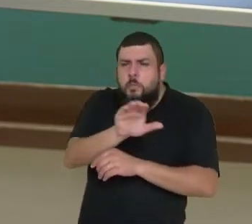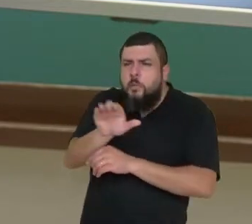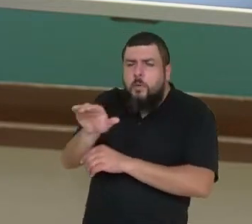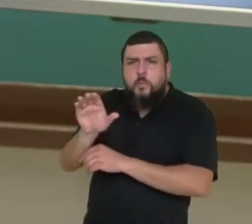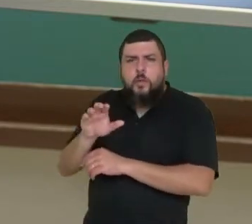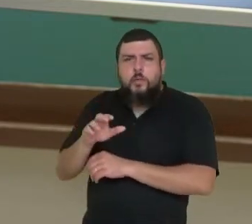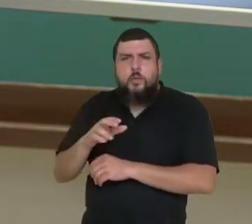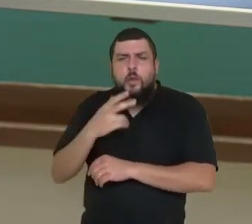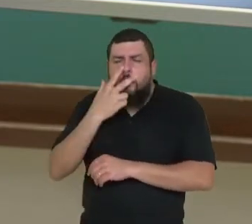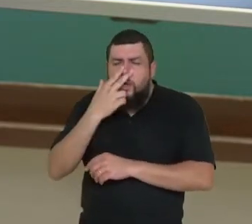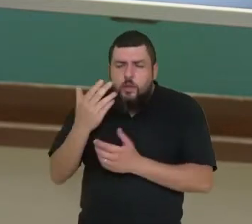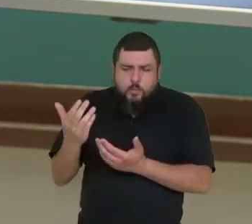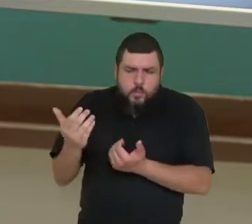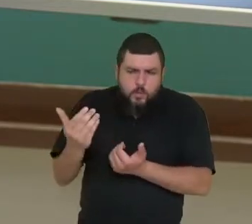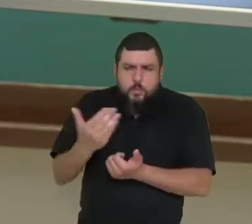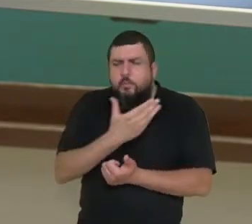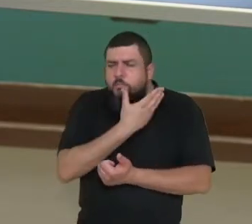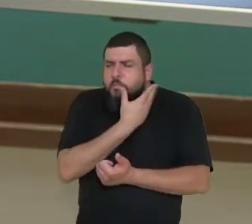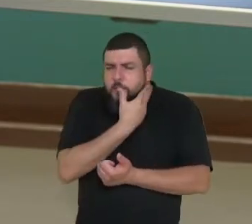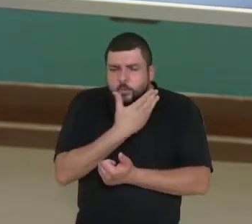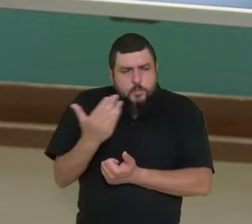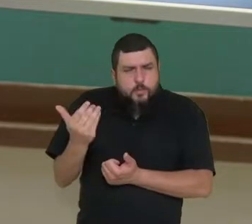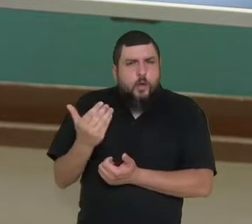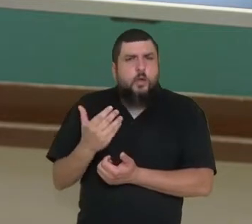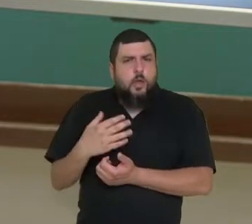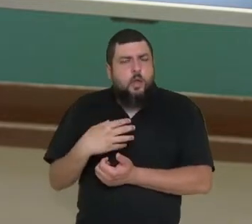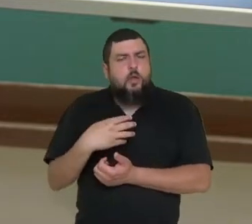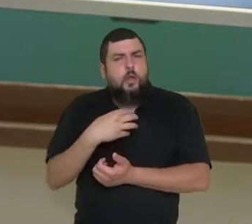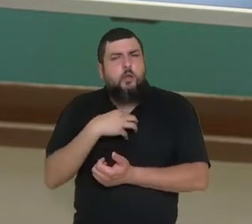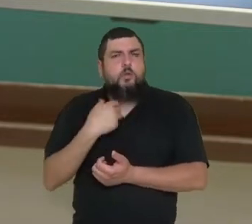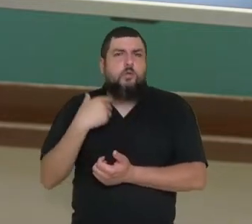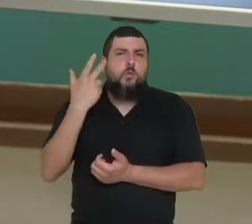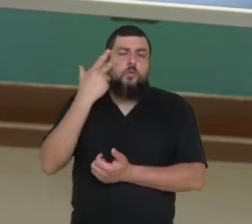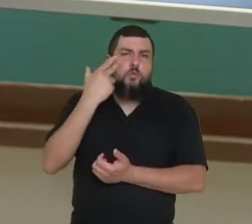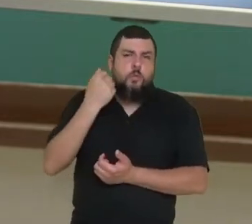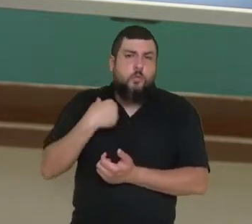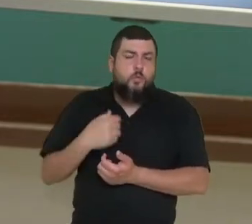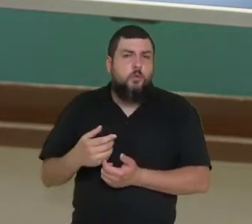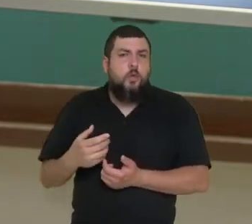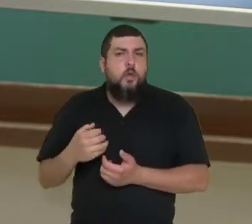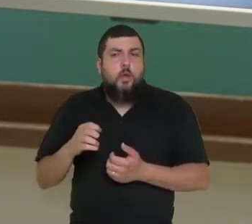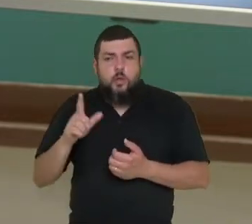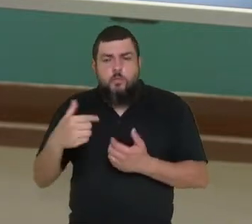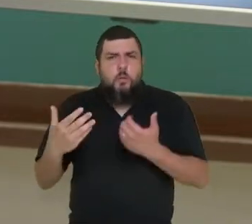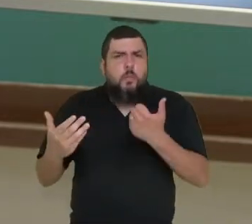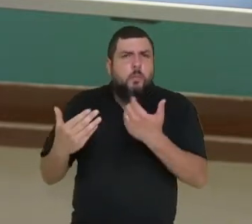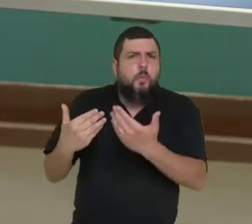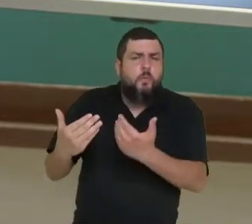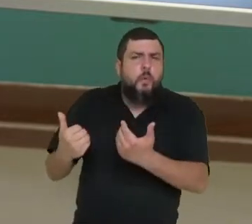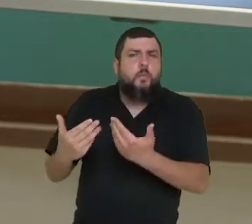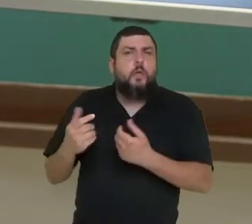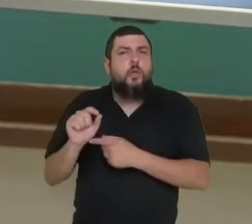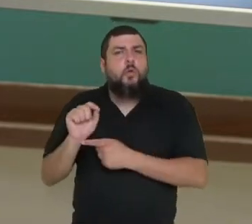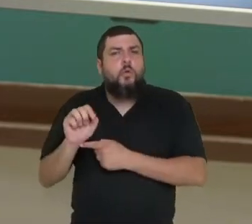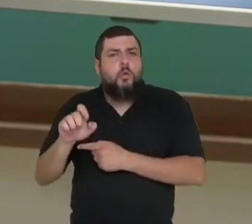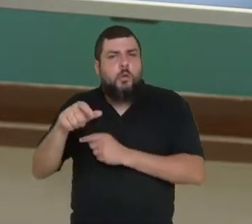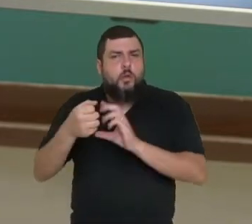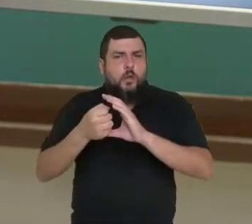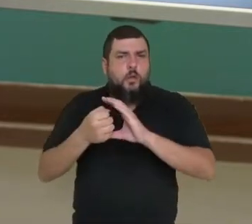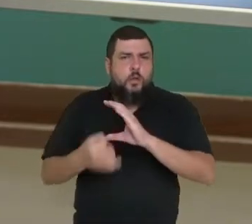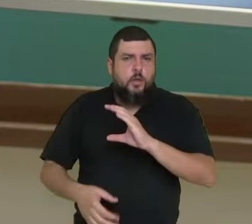um dedinho de prosa. Então é como se fosse mesmo um bate-papo informal, que é uma das características do